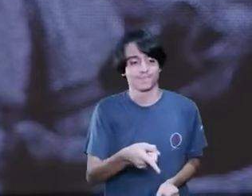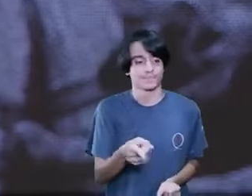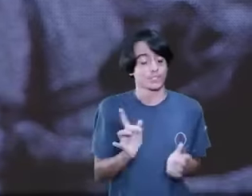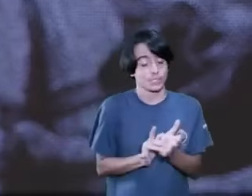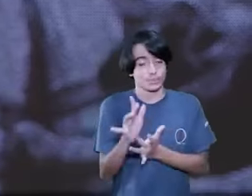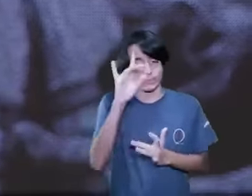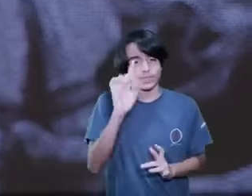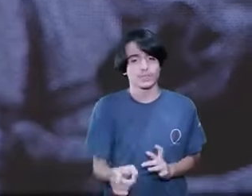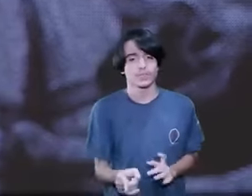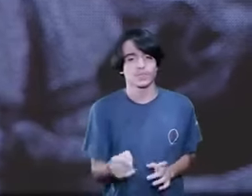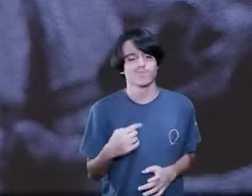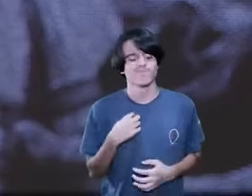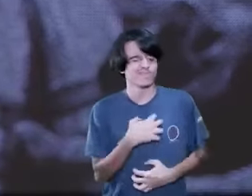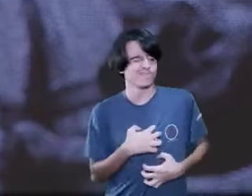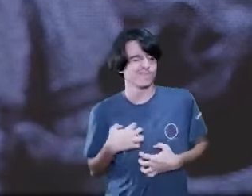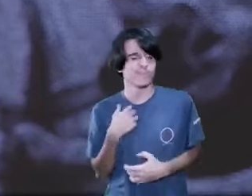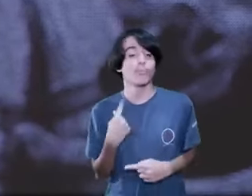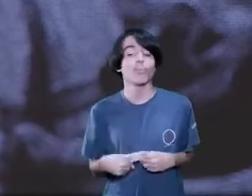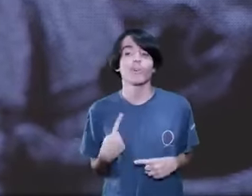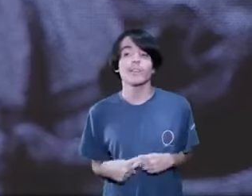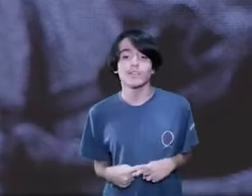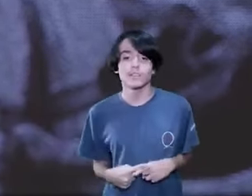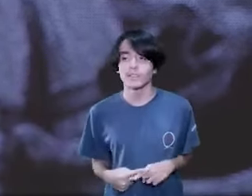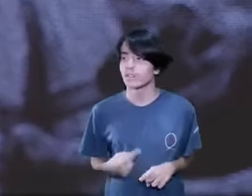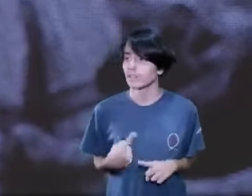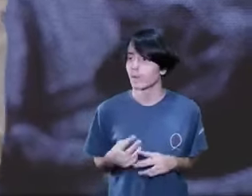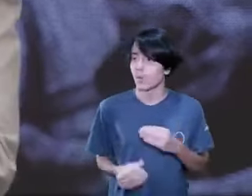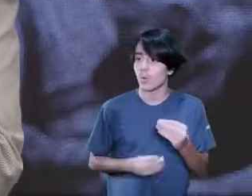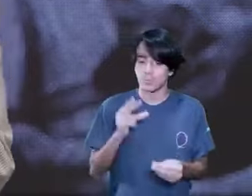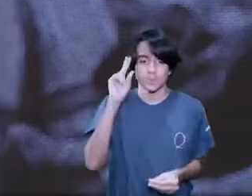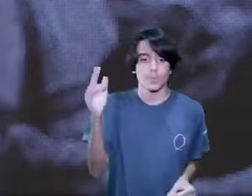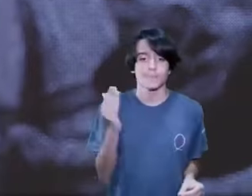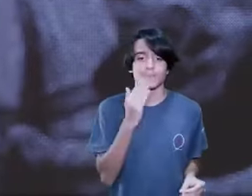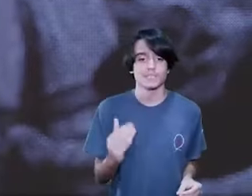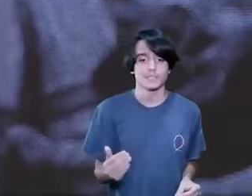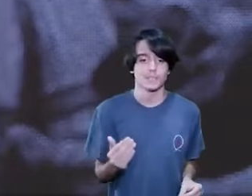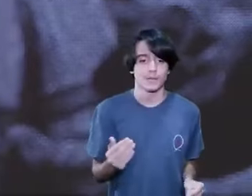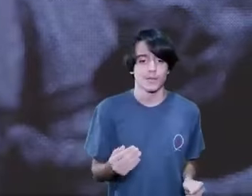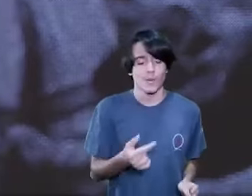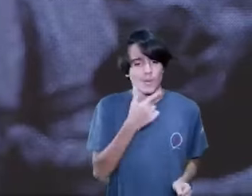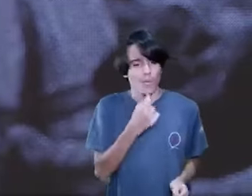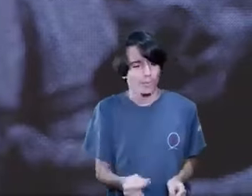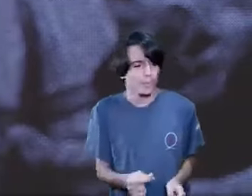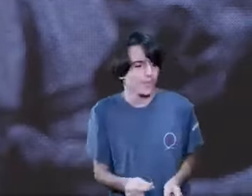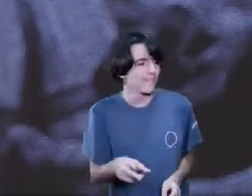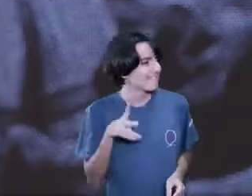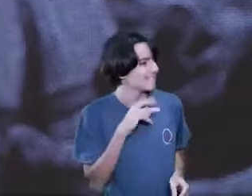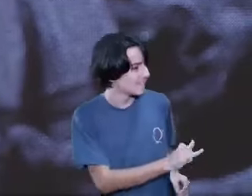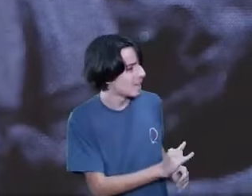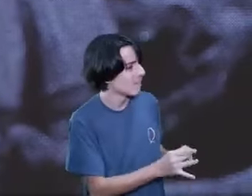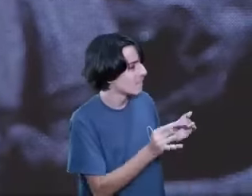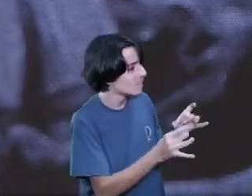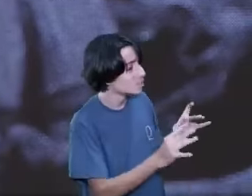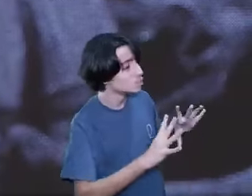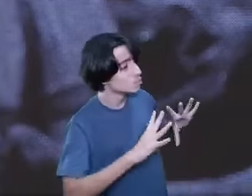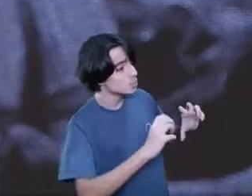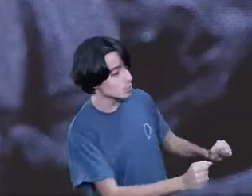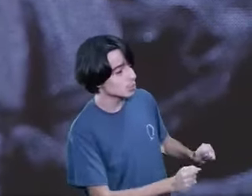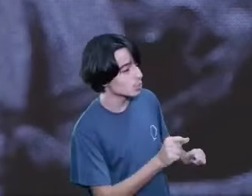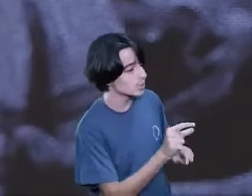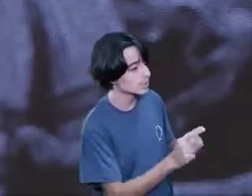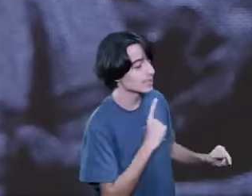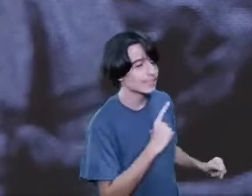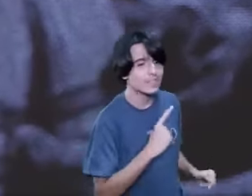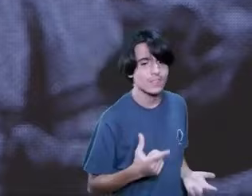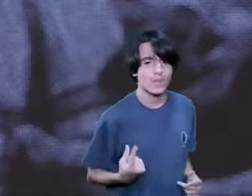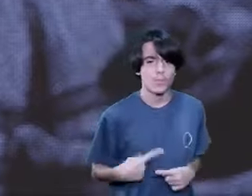Jesus, mexeu comigo. Porque como é que o Senhor pede para um homem: vai, vende tudo quanto tens?